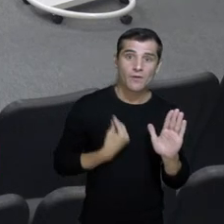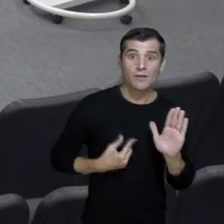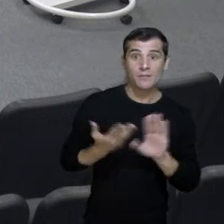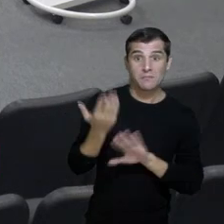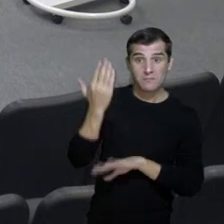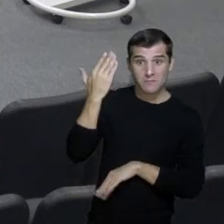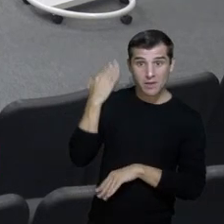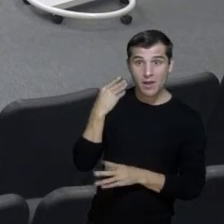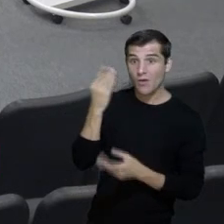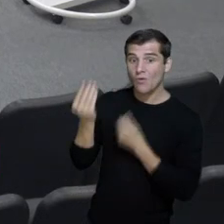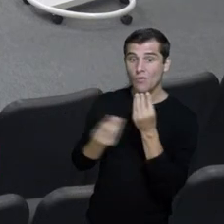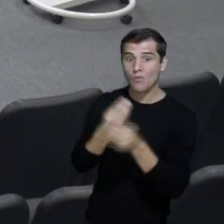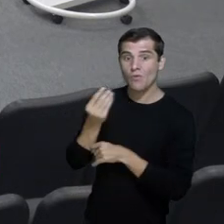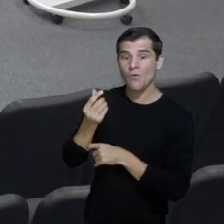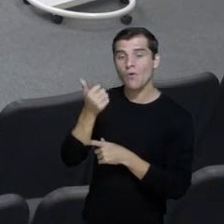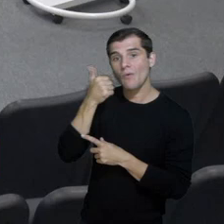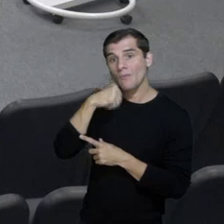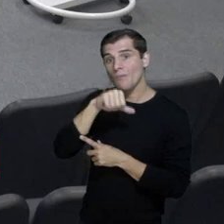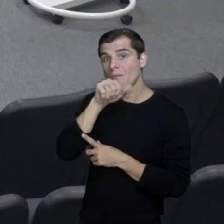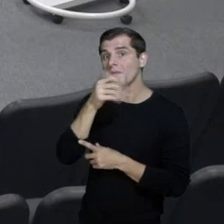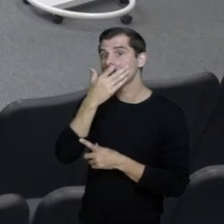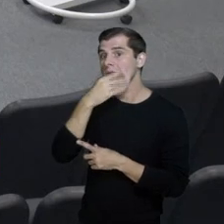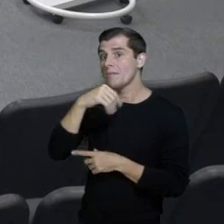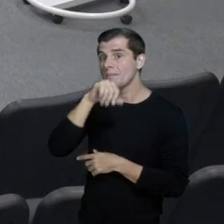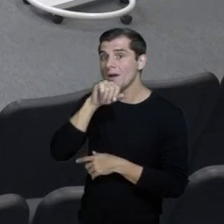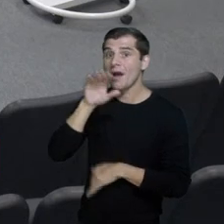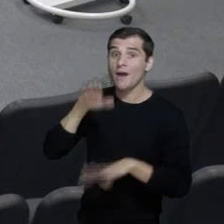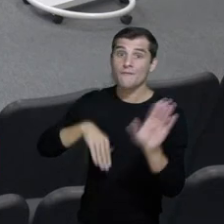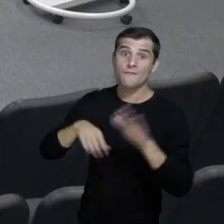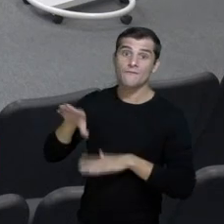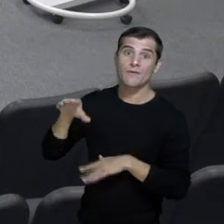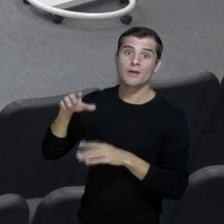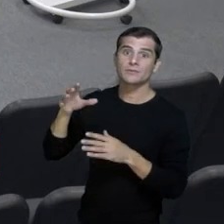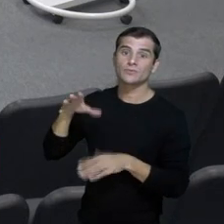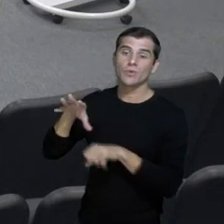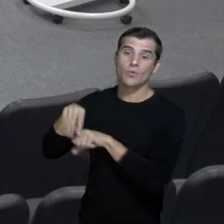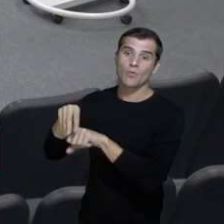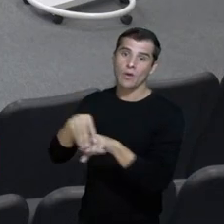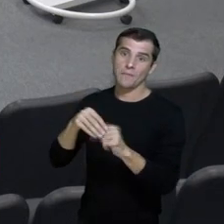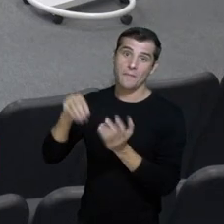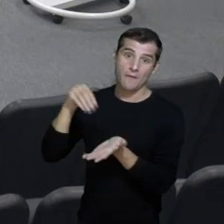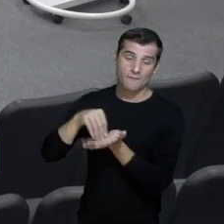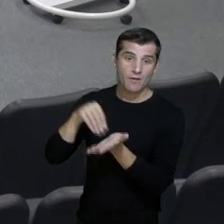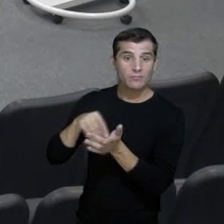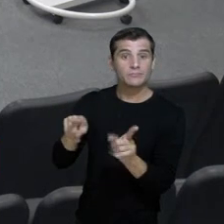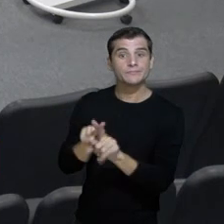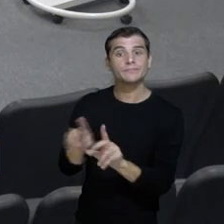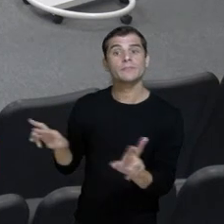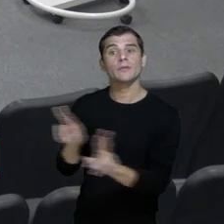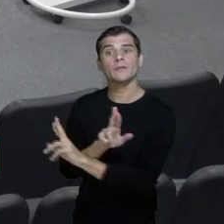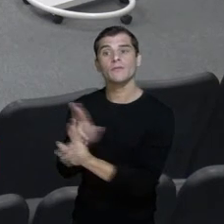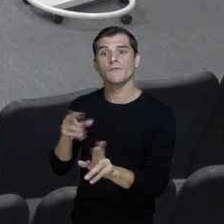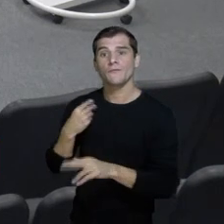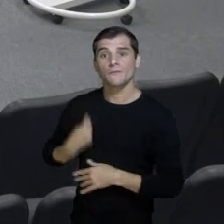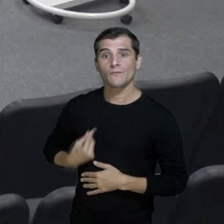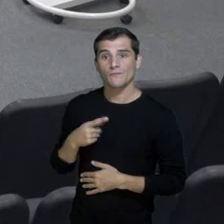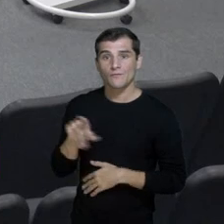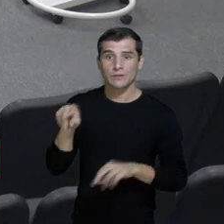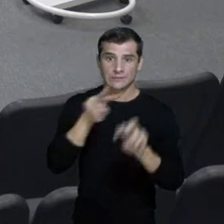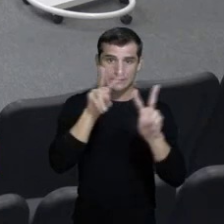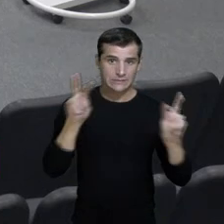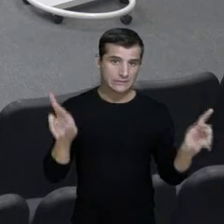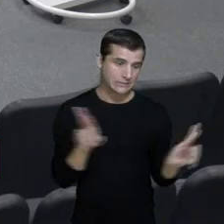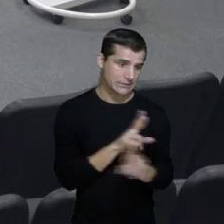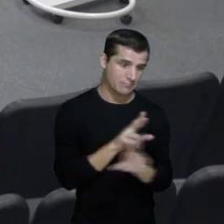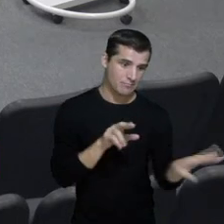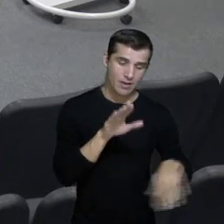pais pela falta de conhecimento né ou pela própria relação que que se existia muitas vezes com o tema não tinham